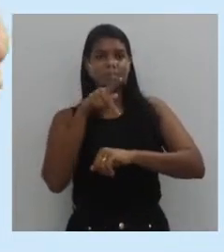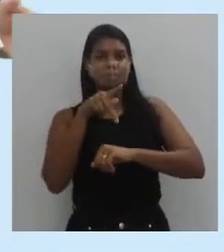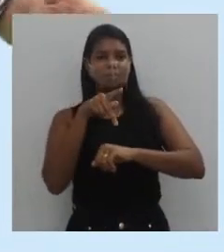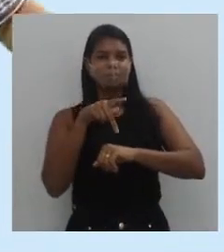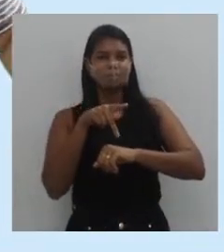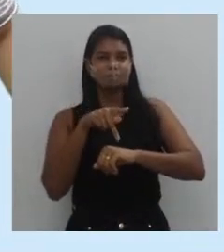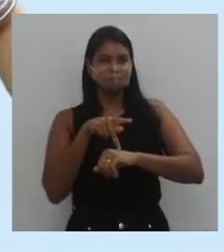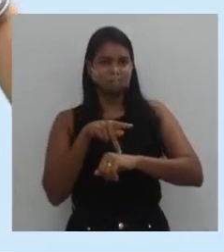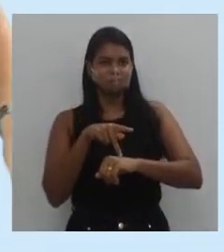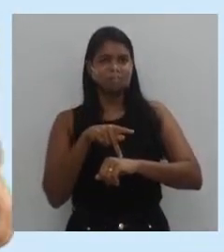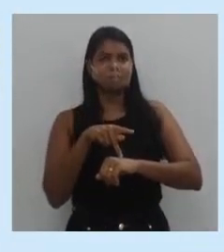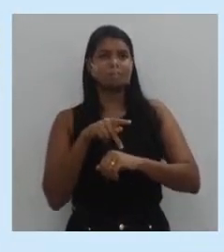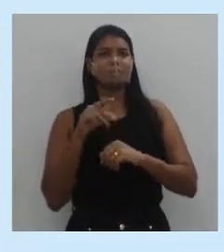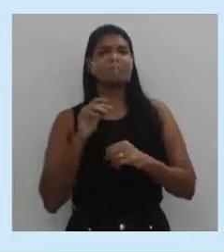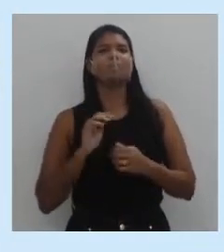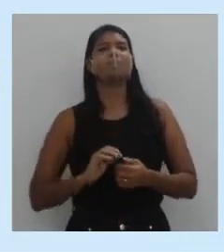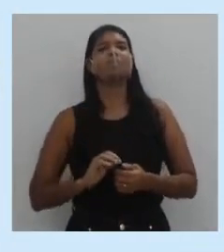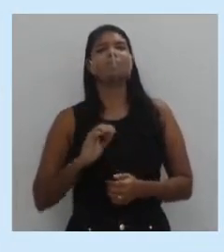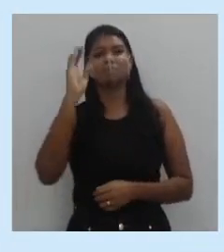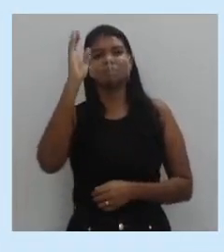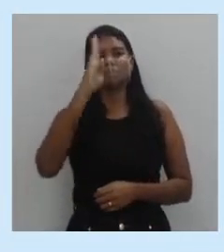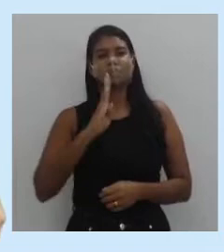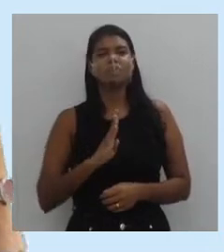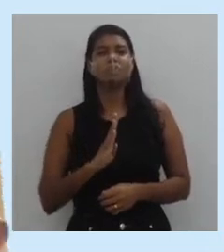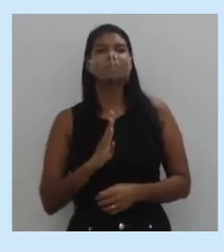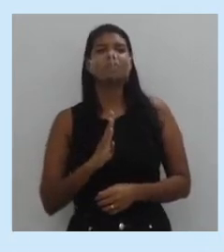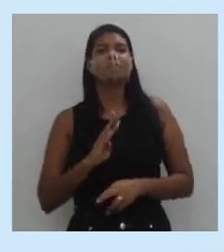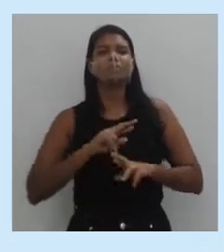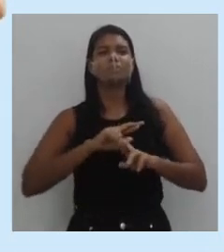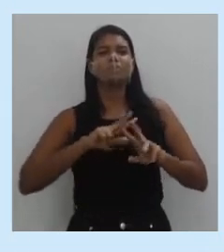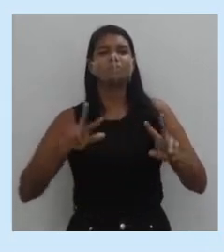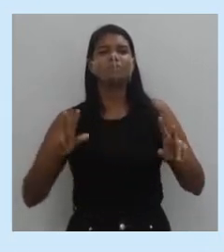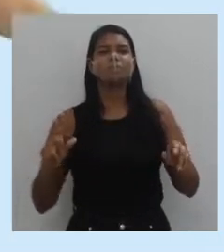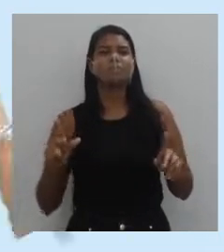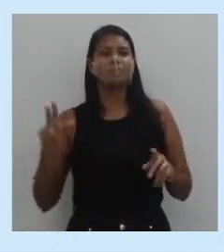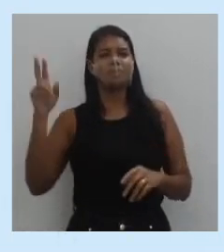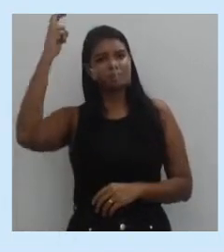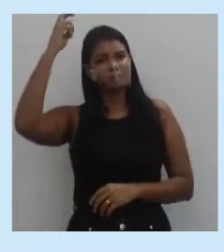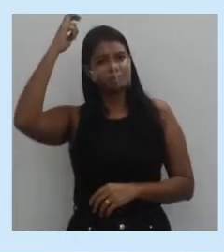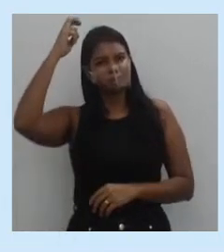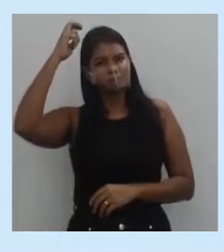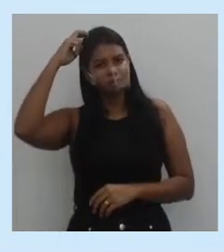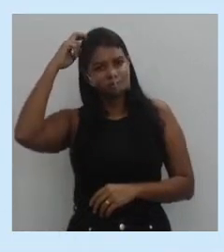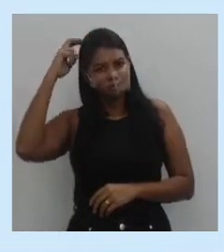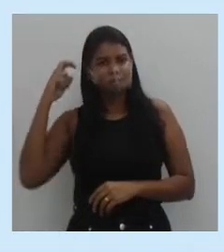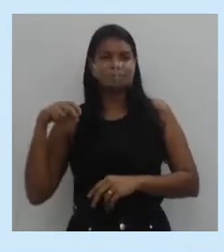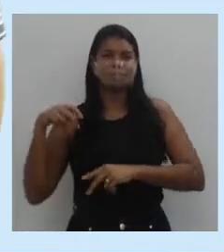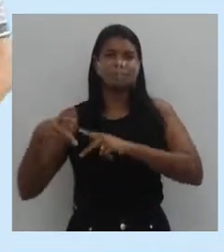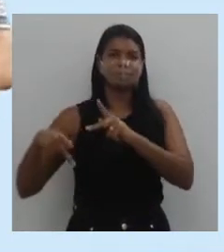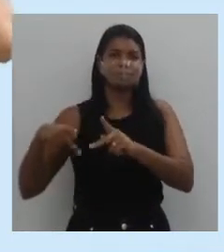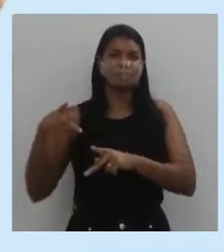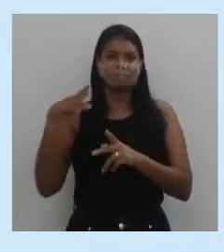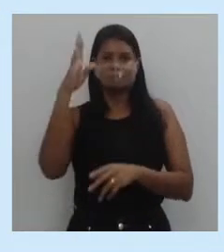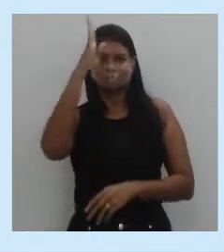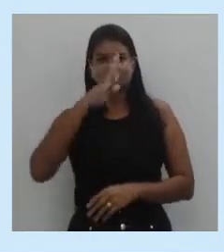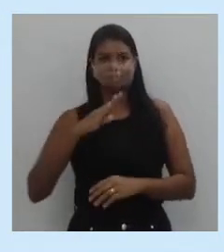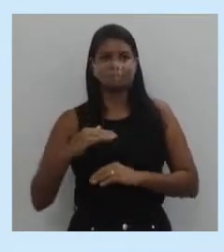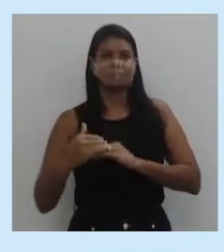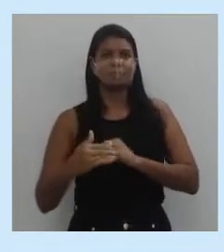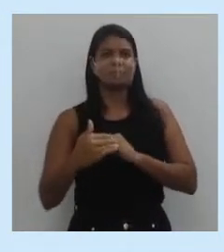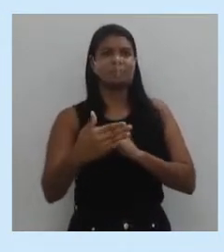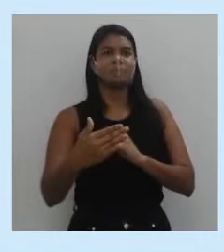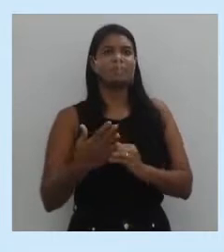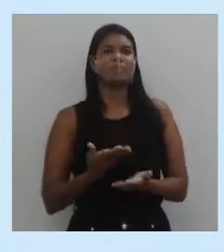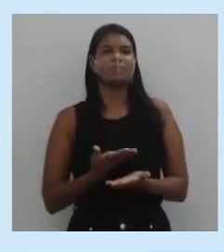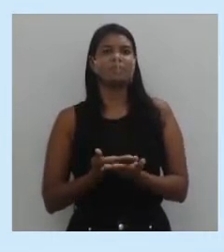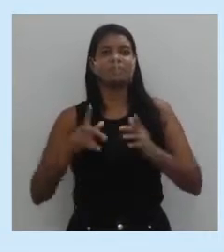país continental. Vejam só as diversas culturas que formam o nosso povo. Vamos adiante.